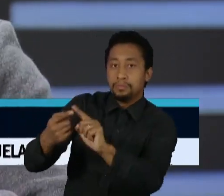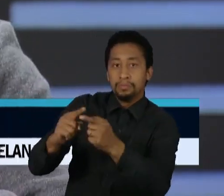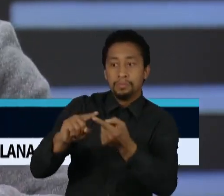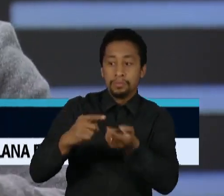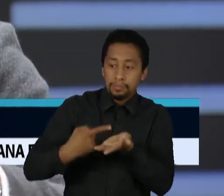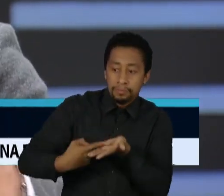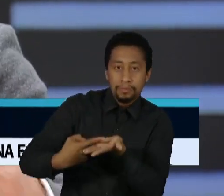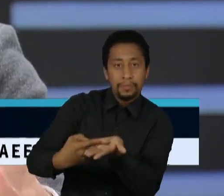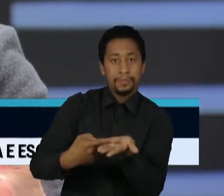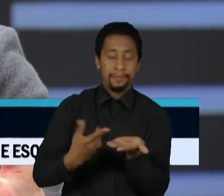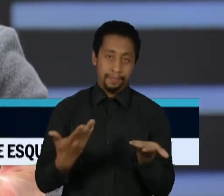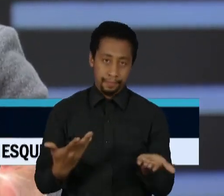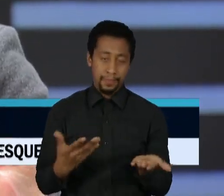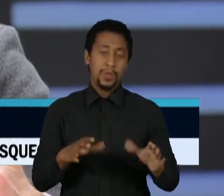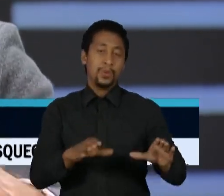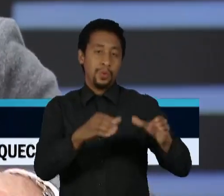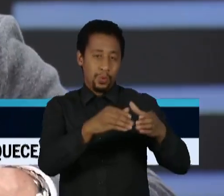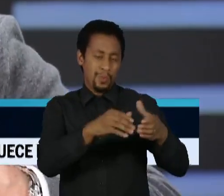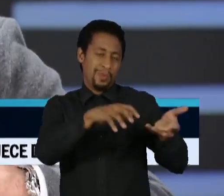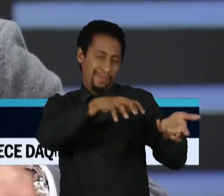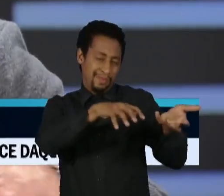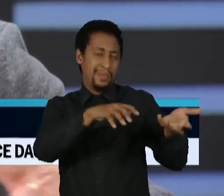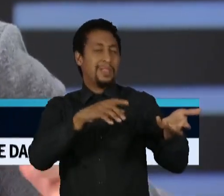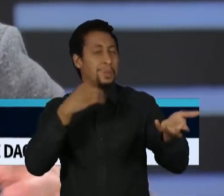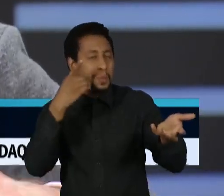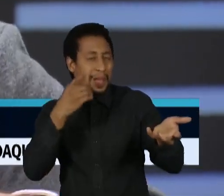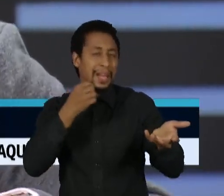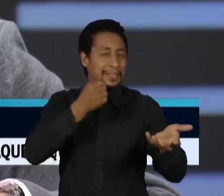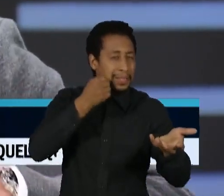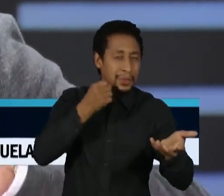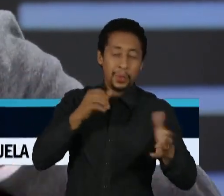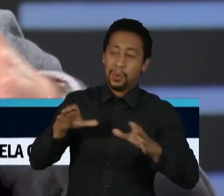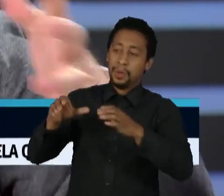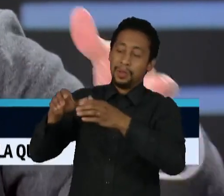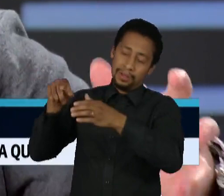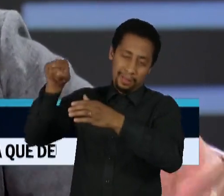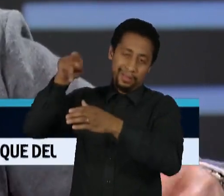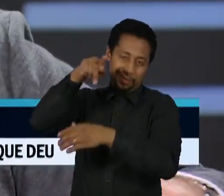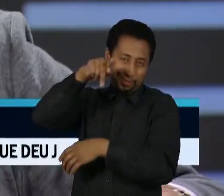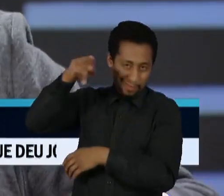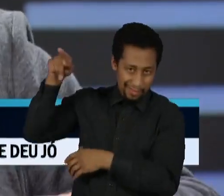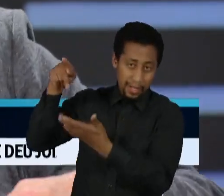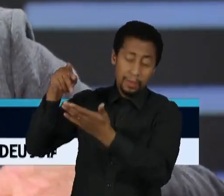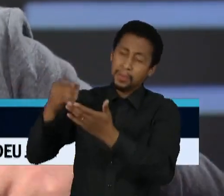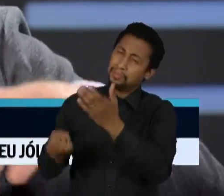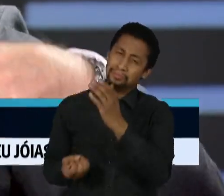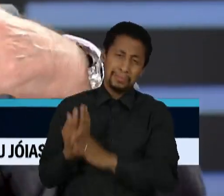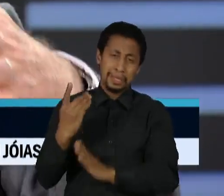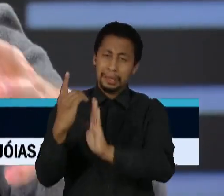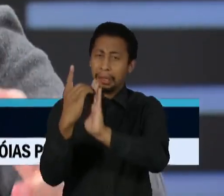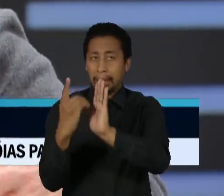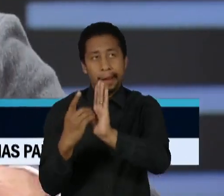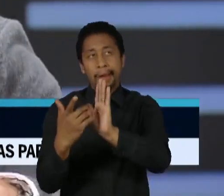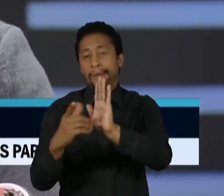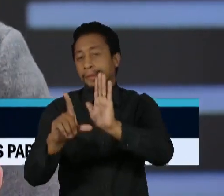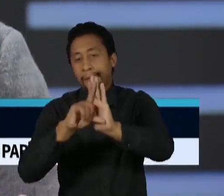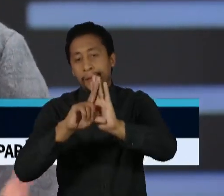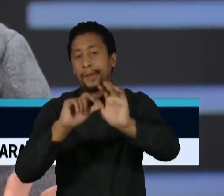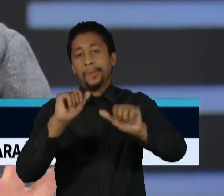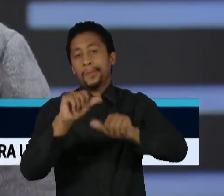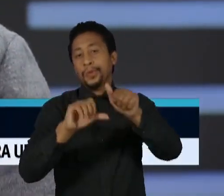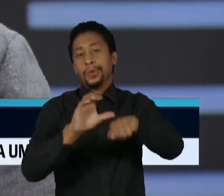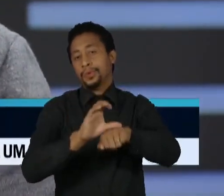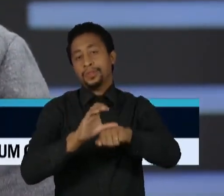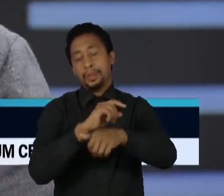realizadas entre legislativo e executivo através desse jogo um decreto como lei com mudança na Constituição